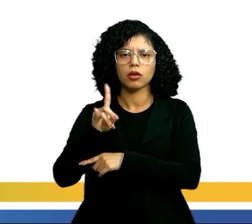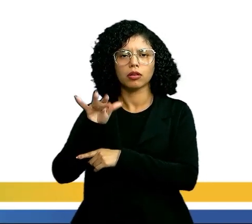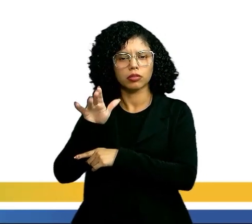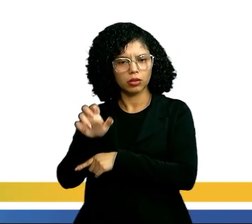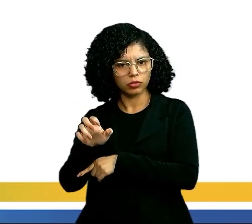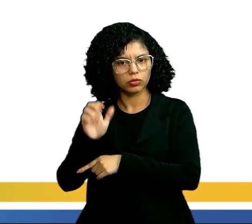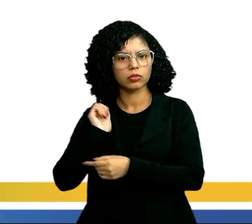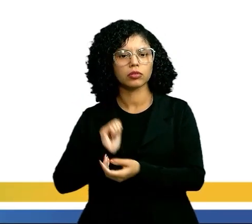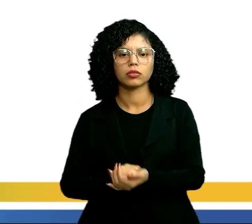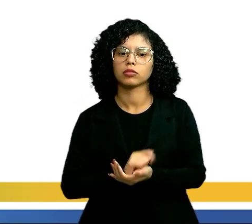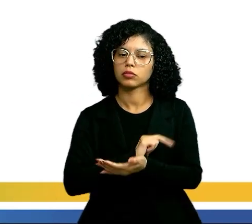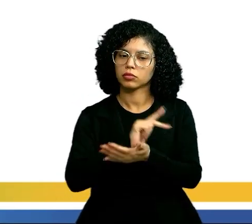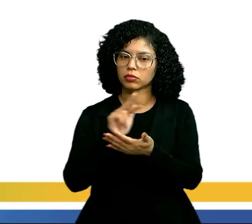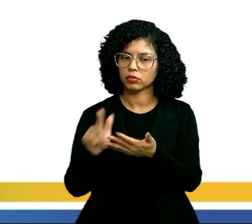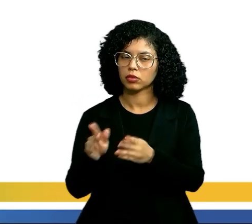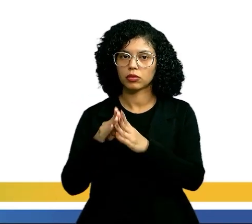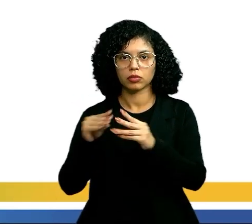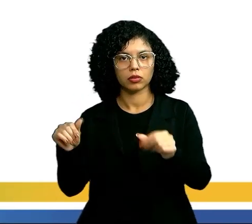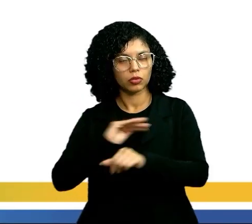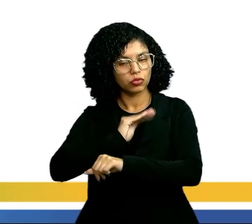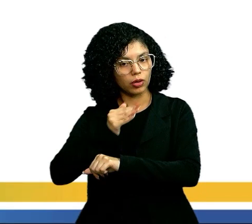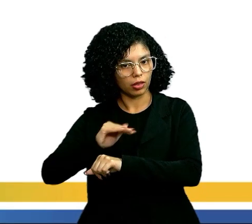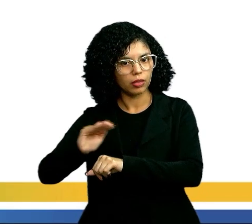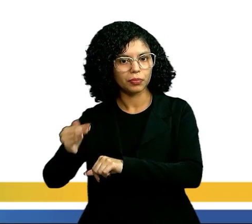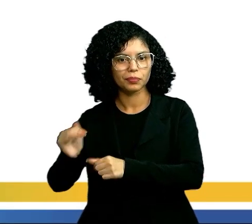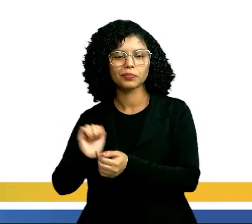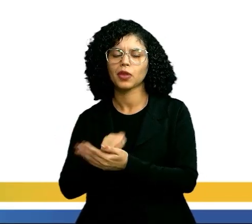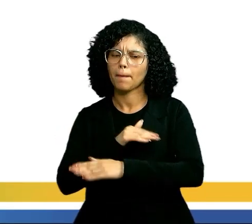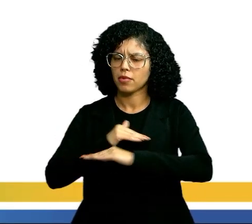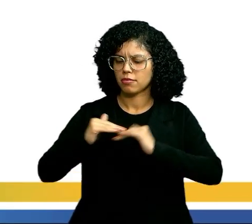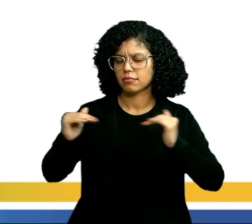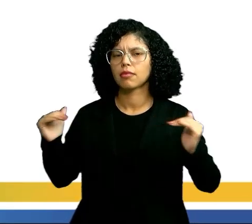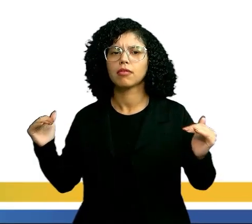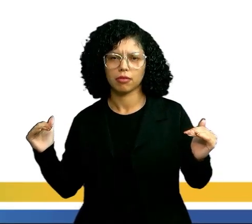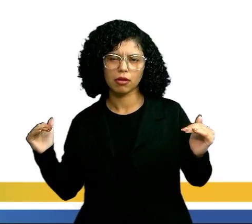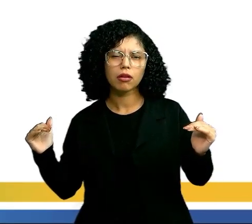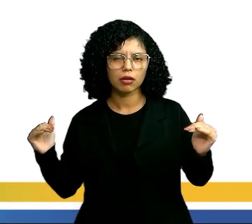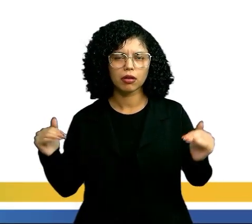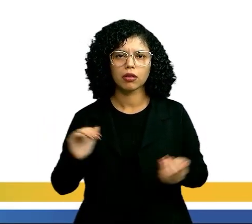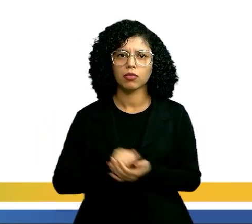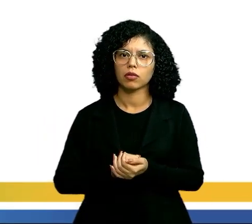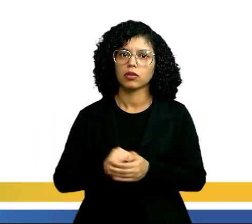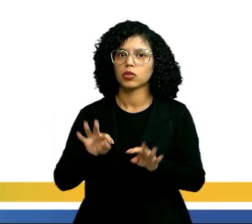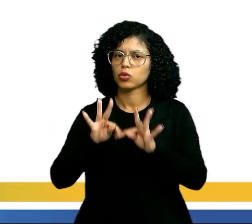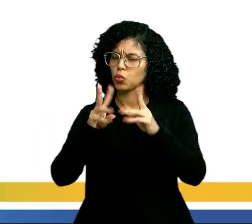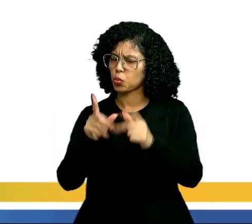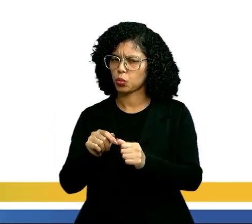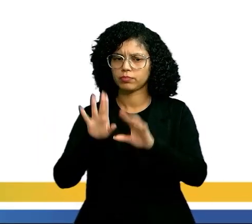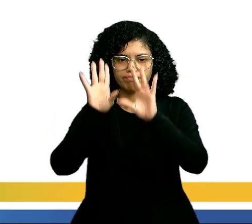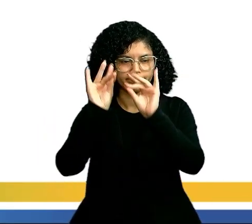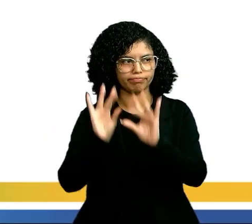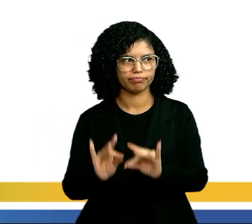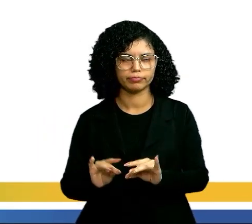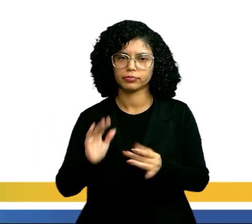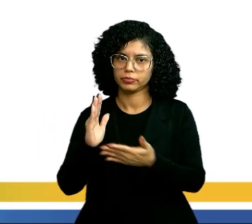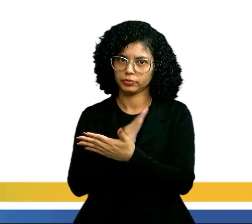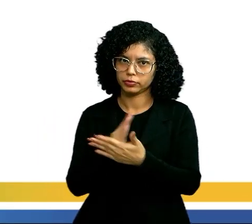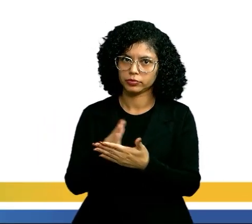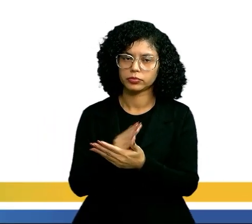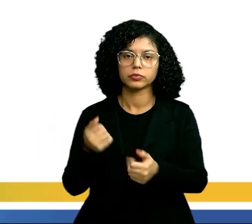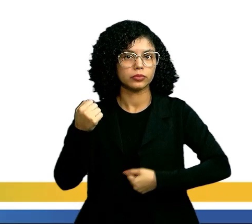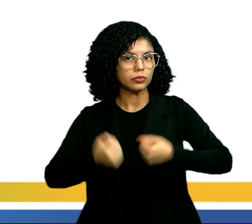pluralidade de tipos de relevos, né? De planaltos, de planícies, de depressões. Então, alguns tipos